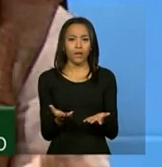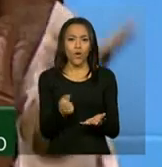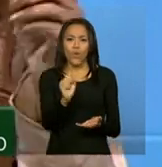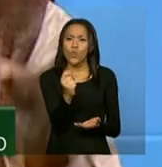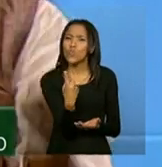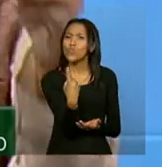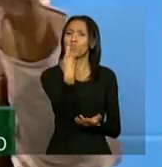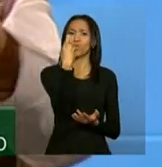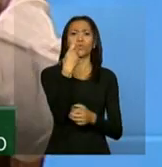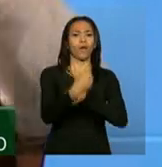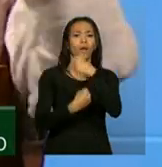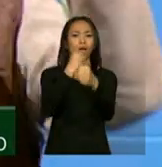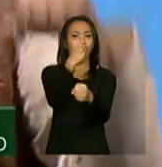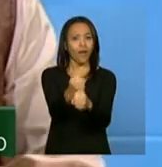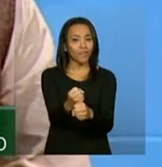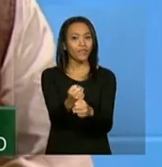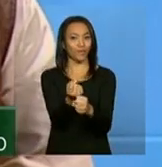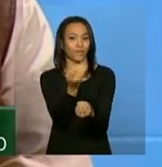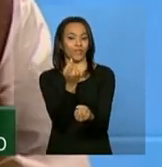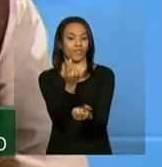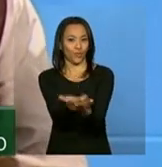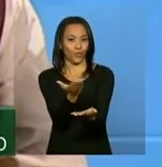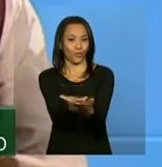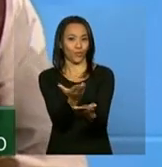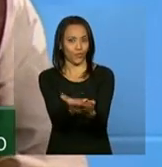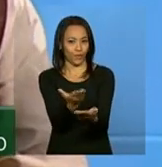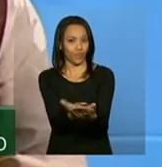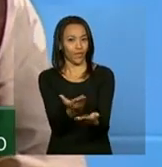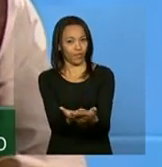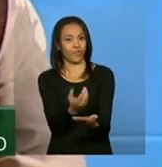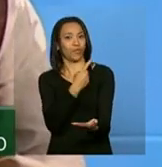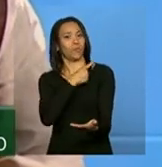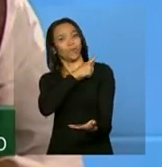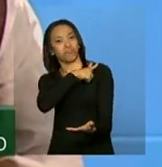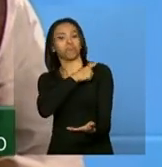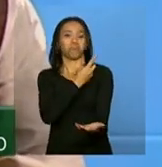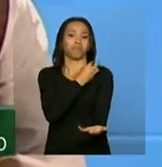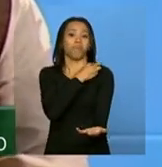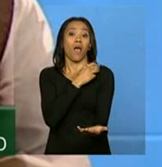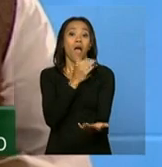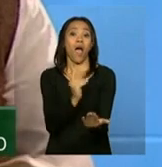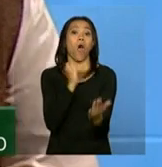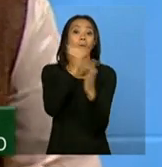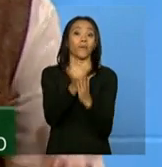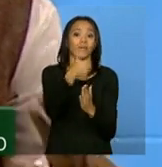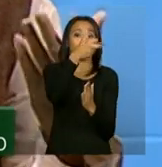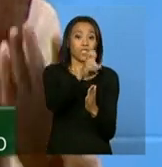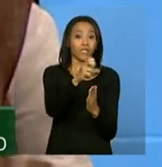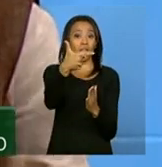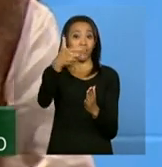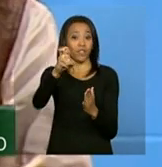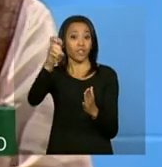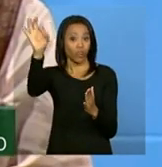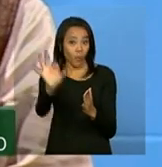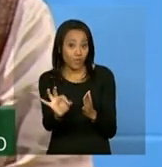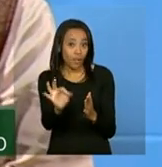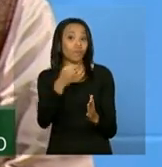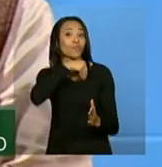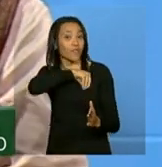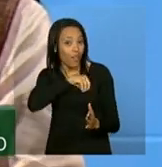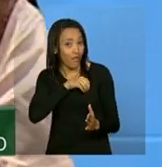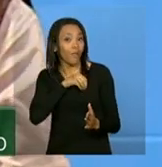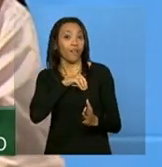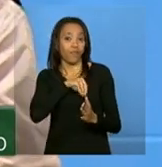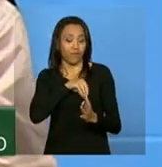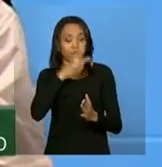único ano de segundo grau, de educação de segundo grau, consegue aumentar de 15 a 25% o salário dessa pessoa uma